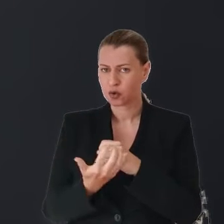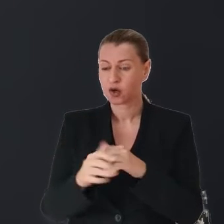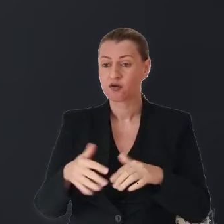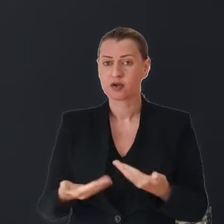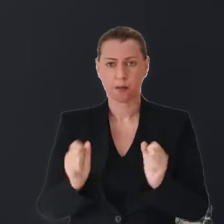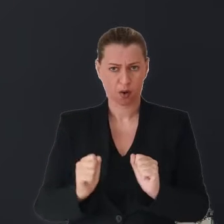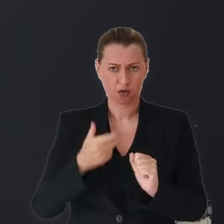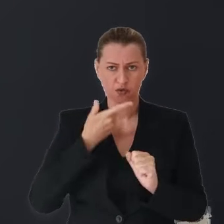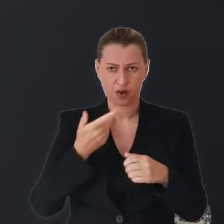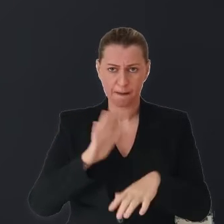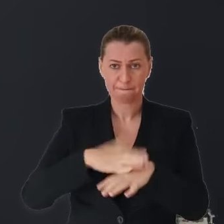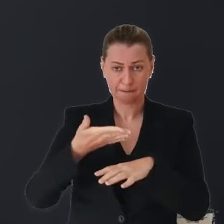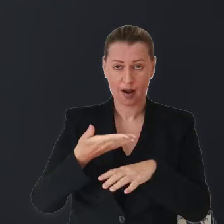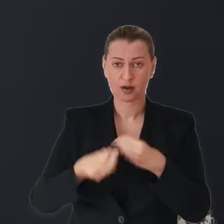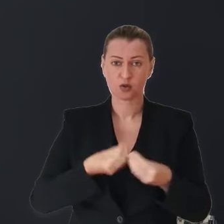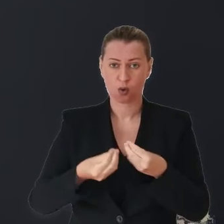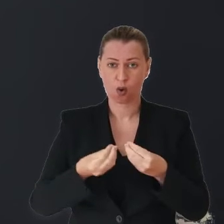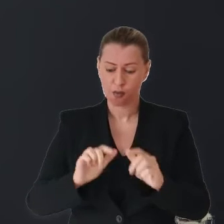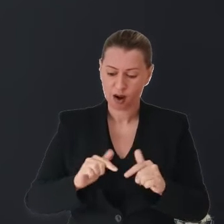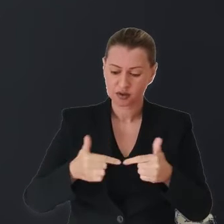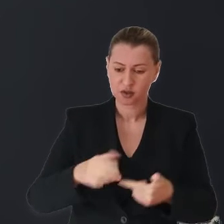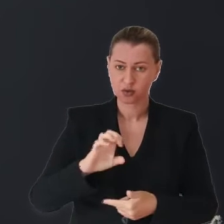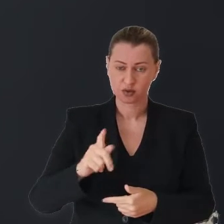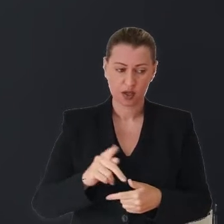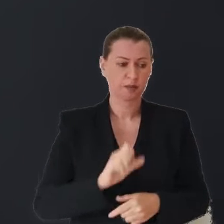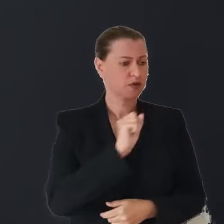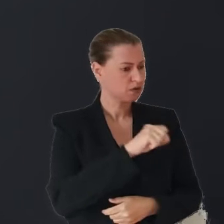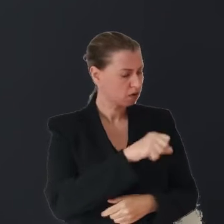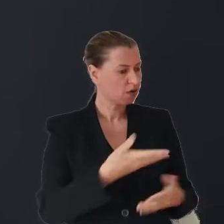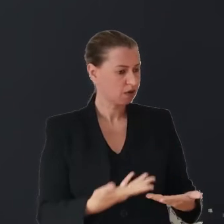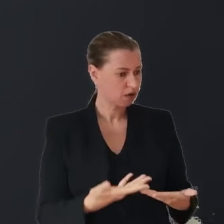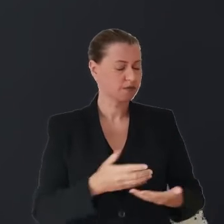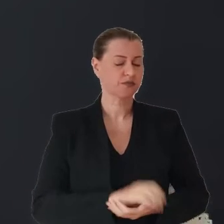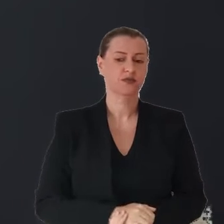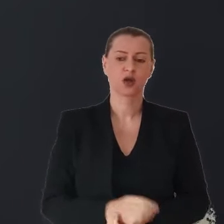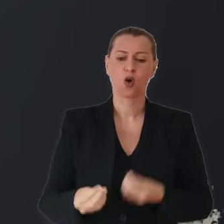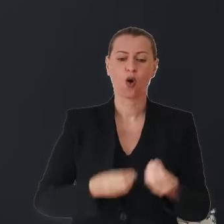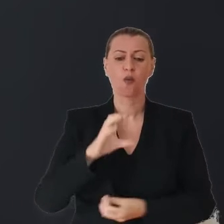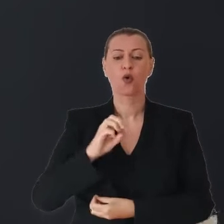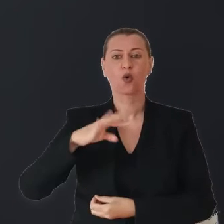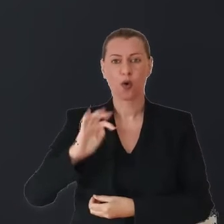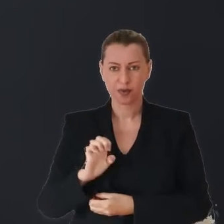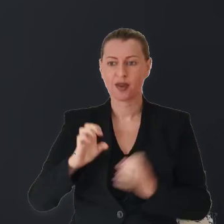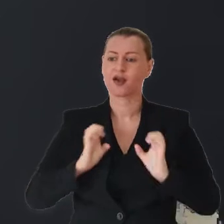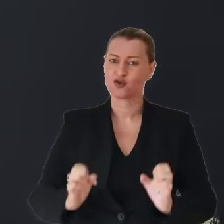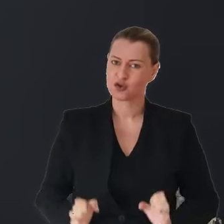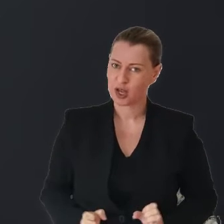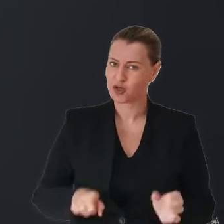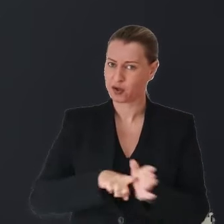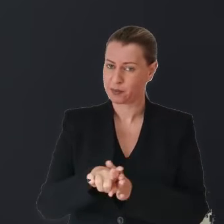certo? Pode nos falar um pouco mais sobre a atuação do CEP? Claro. O Comitê, de Ética em